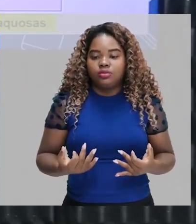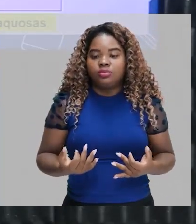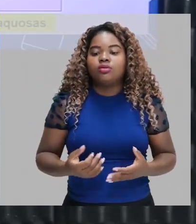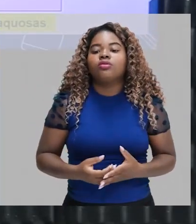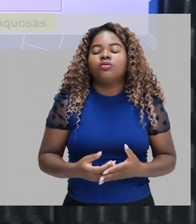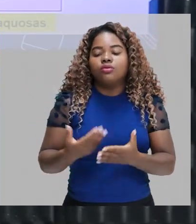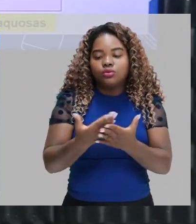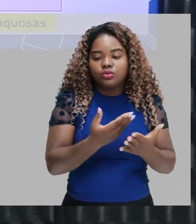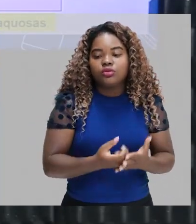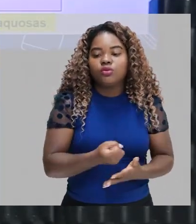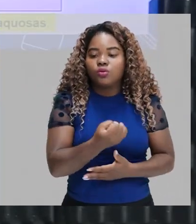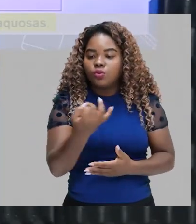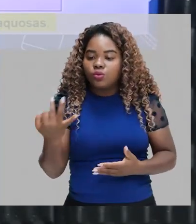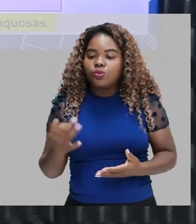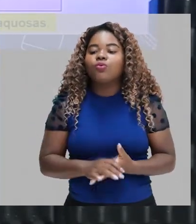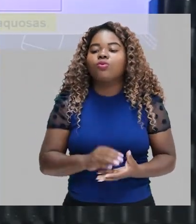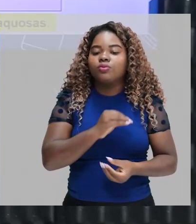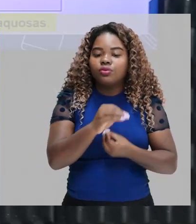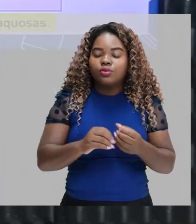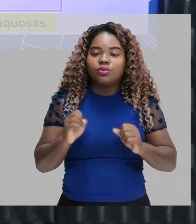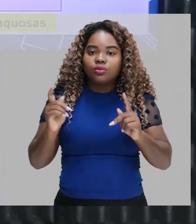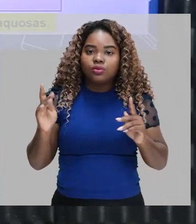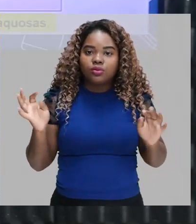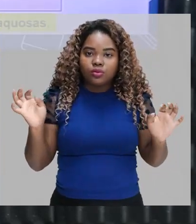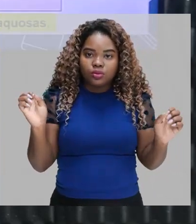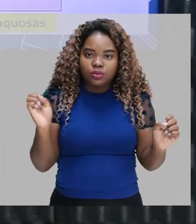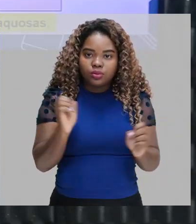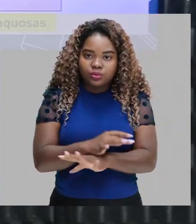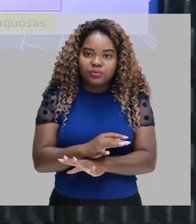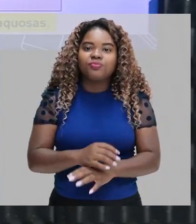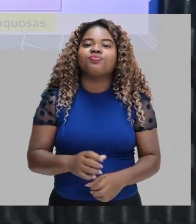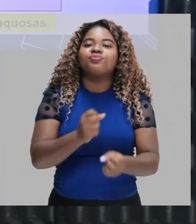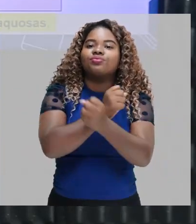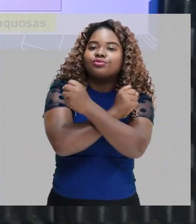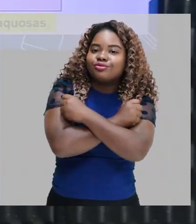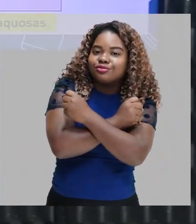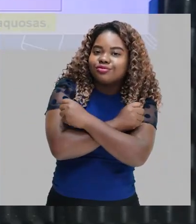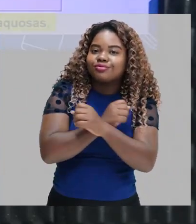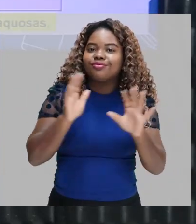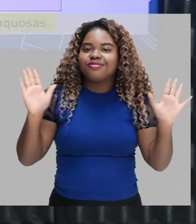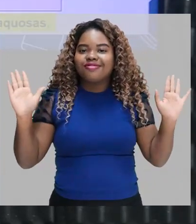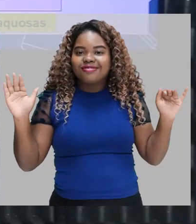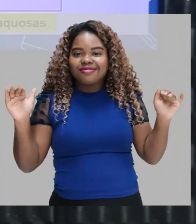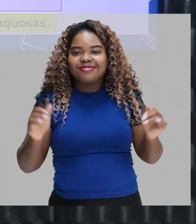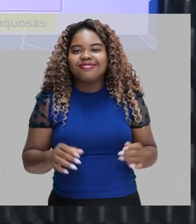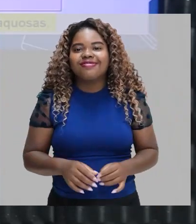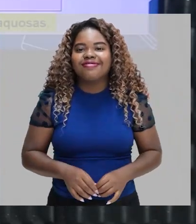quantitativo das soluções. Vou ficando por aqui, turminha. Forte abraço. Valeu!